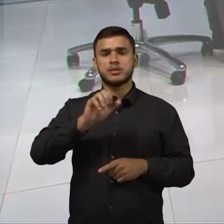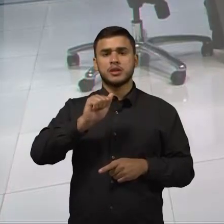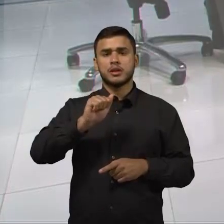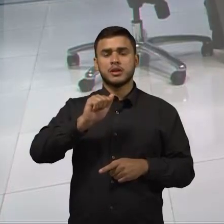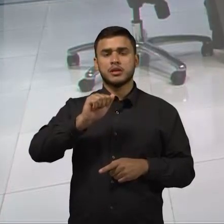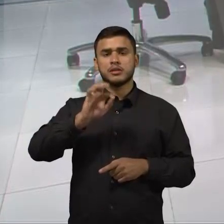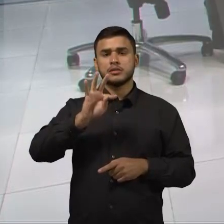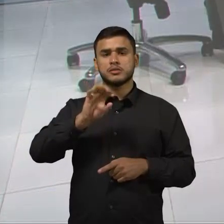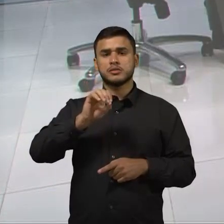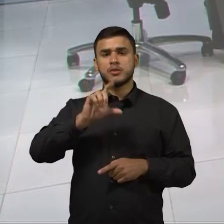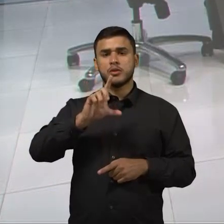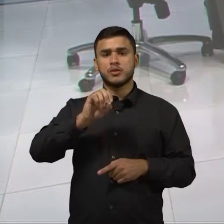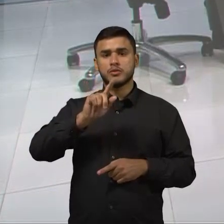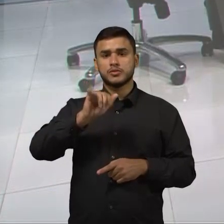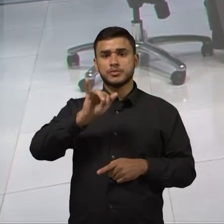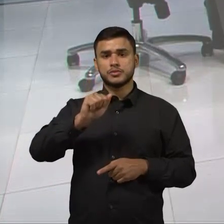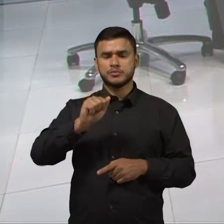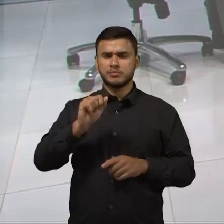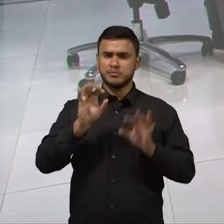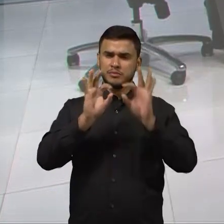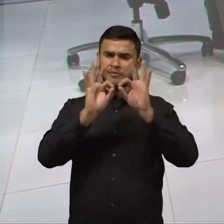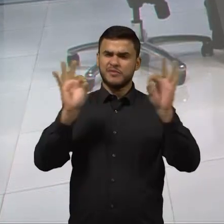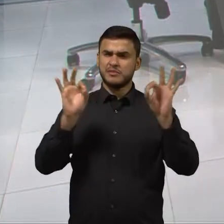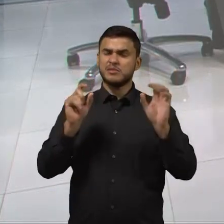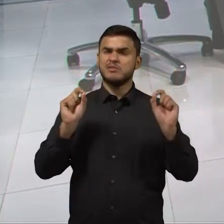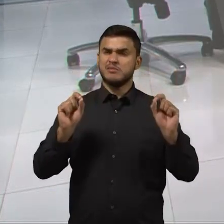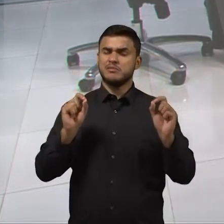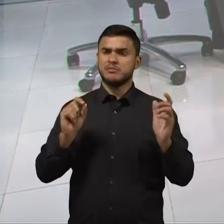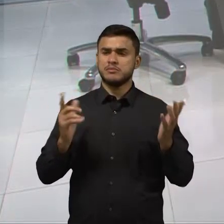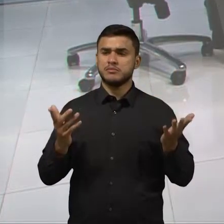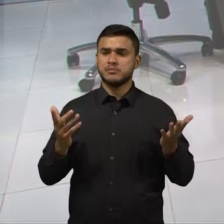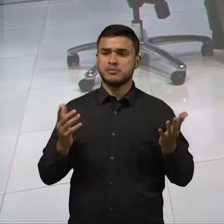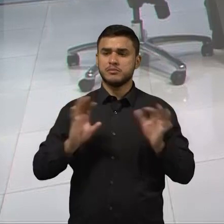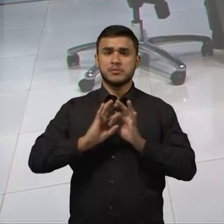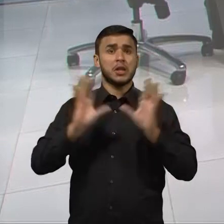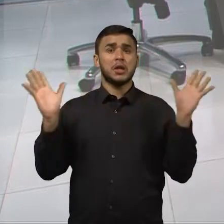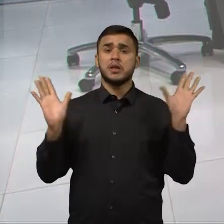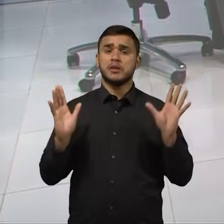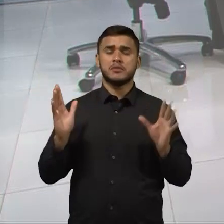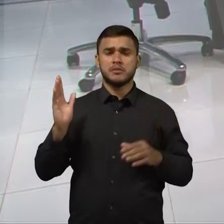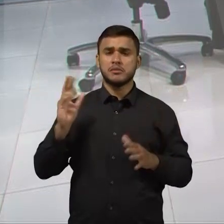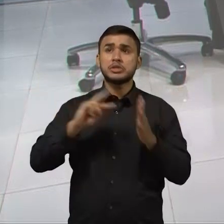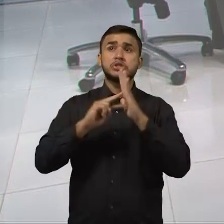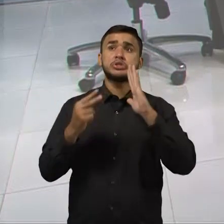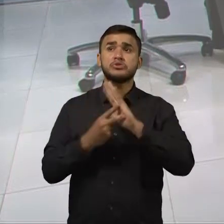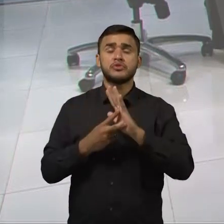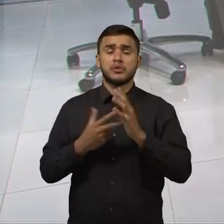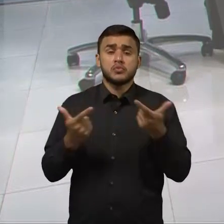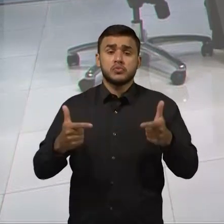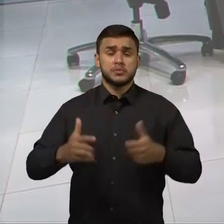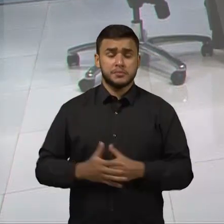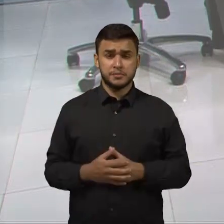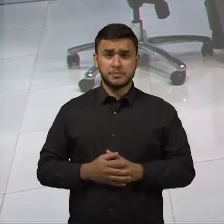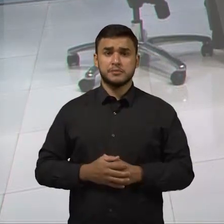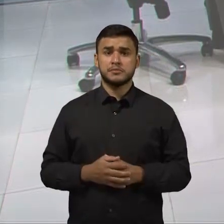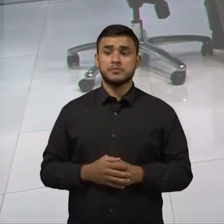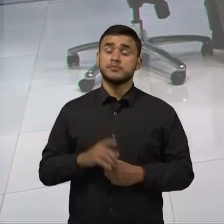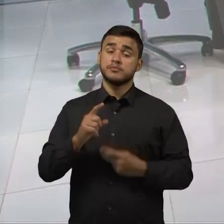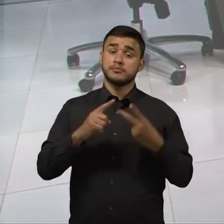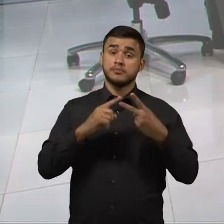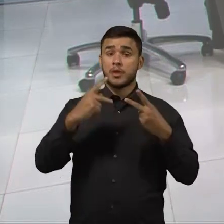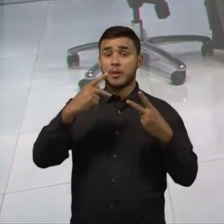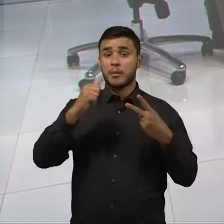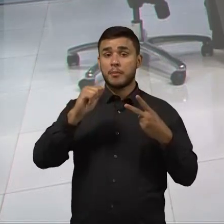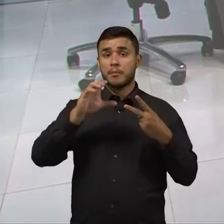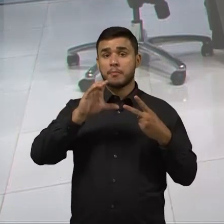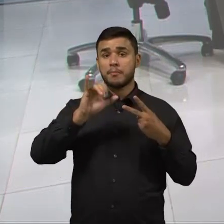foi usada assim... É um cheque em branco, você diz o que quiser, que é teratologia. De forma abusiva. E a palavra paciente também,